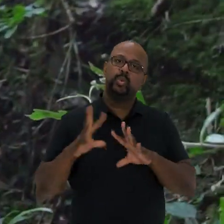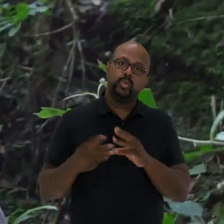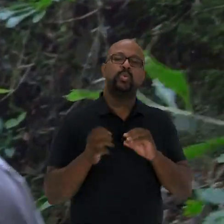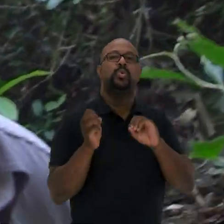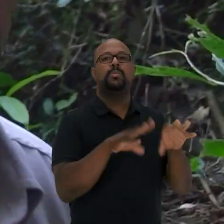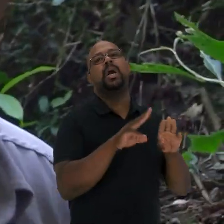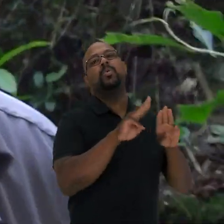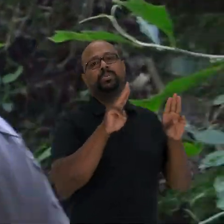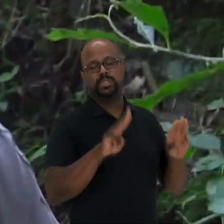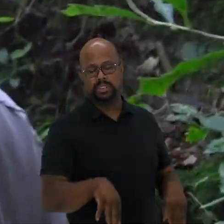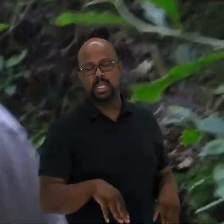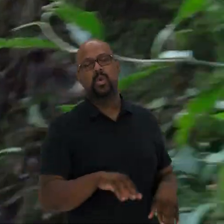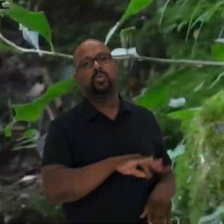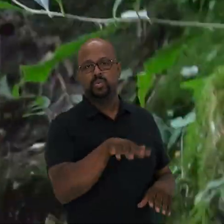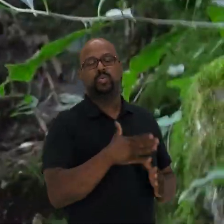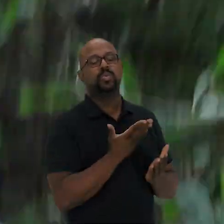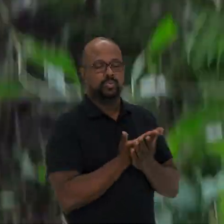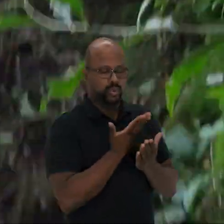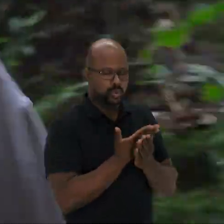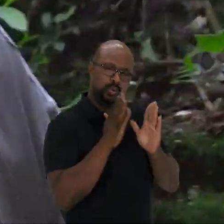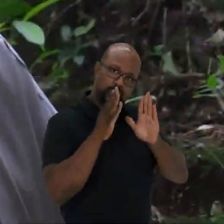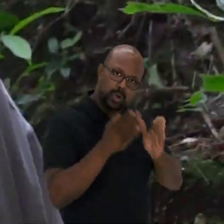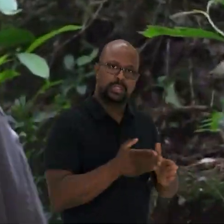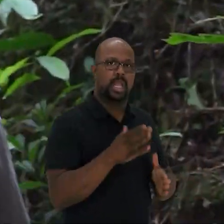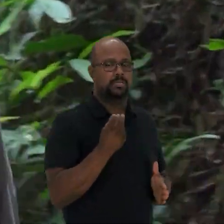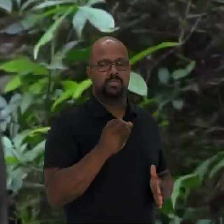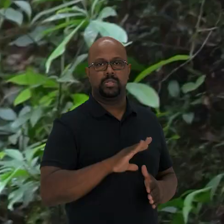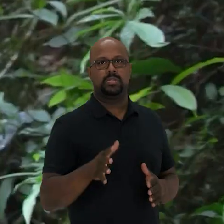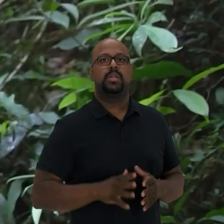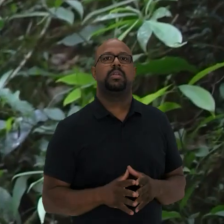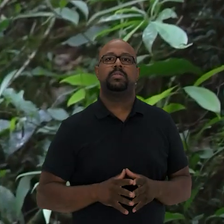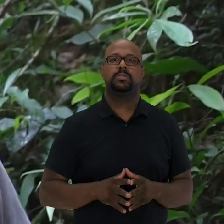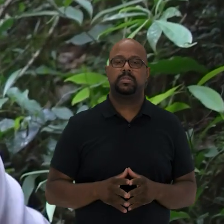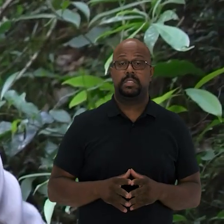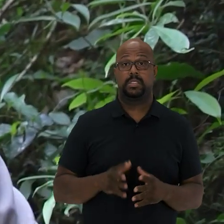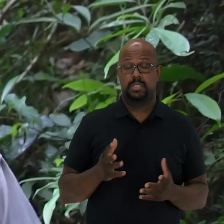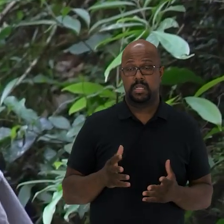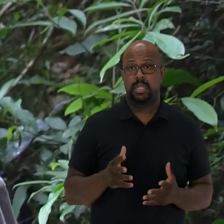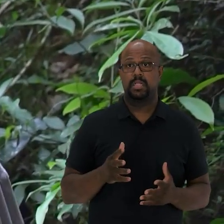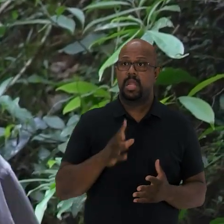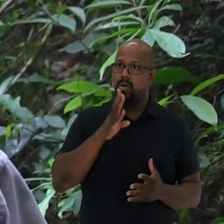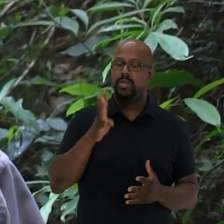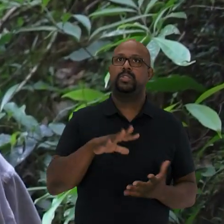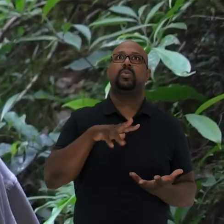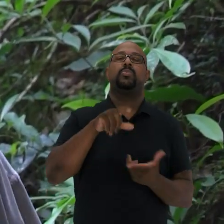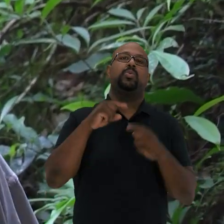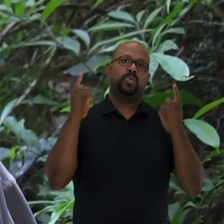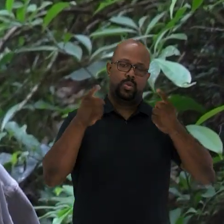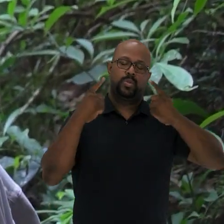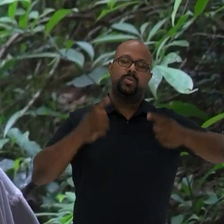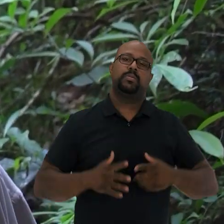era tudo para um museu montado e um estudo, né, muito grande como isso aí. Ele se dizia, vocês vão ficar reconhecidos no mundo